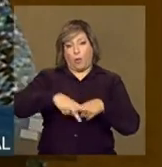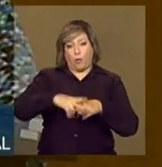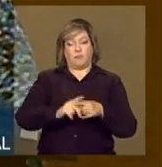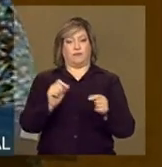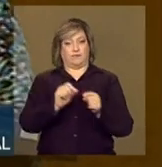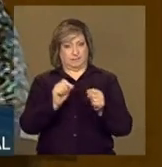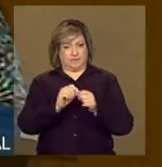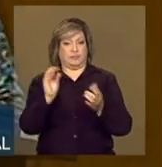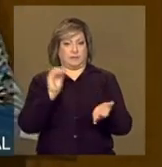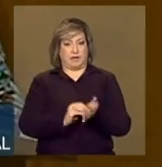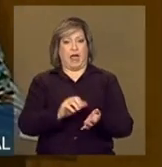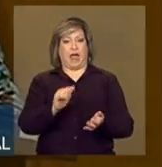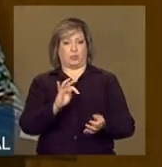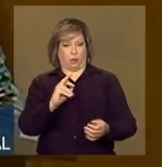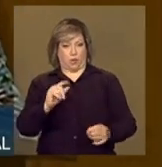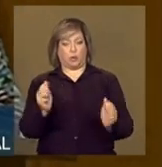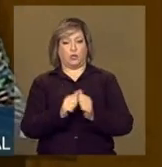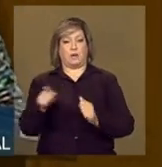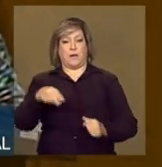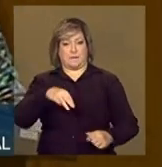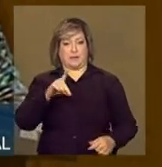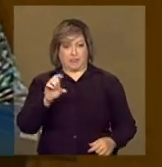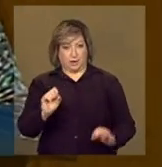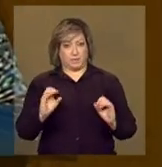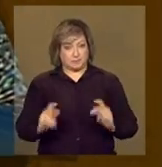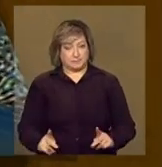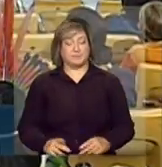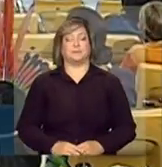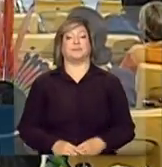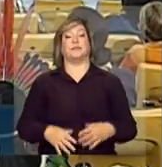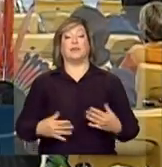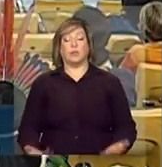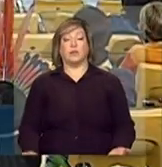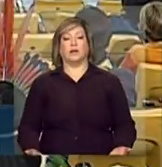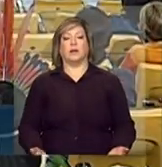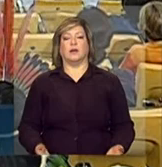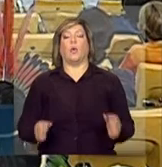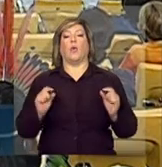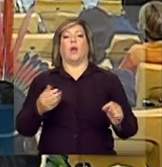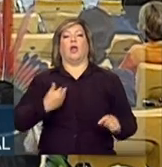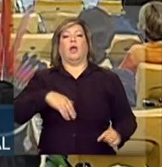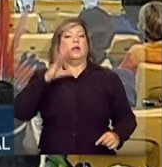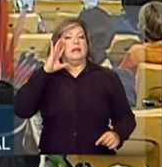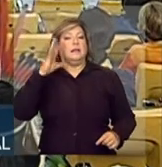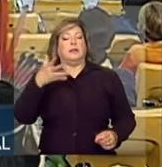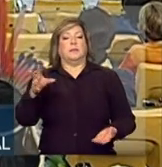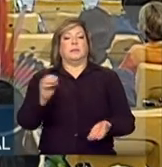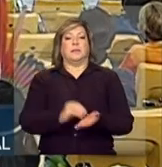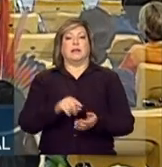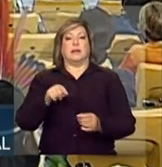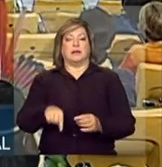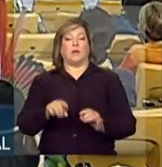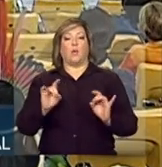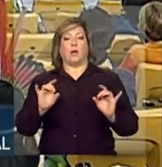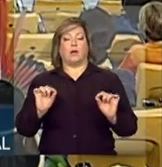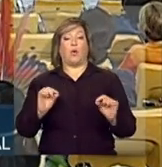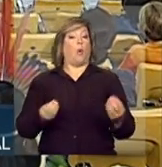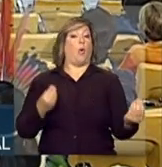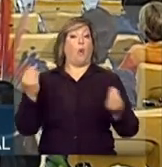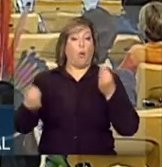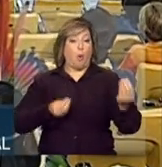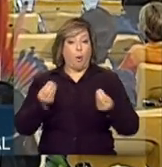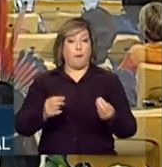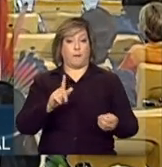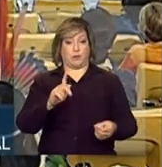uma atualização junto ao MDS. Bom, então, o que nós tentamos captar nesta parte qualitativa? Como é que os gestores